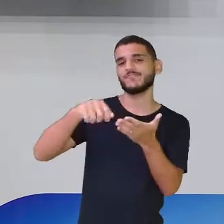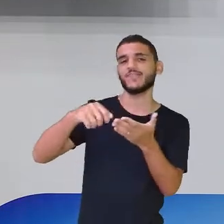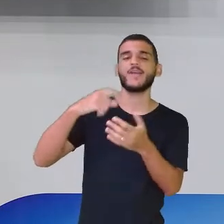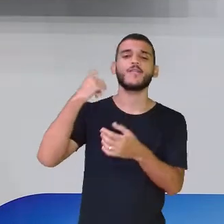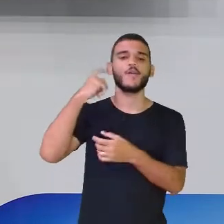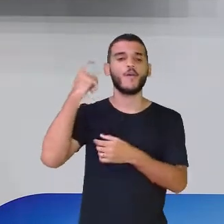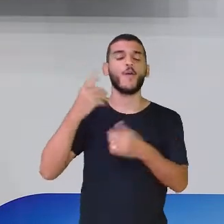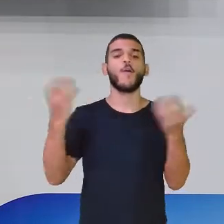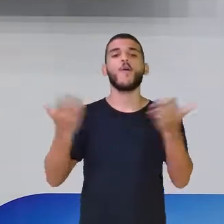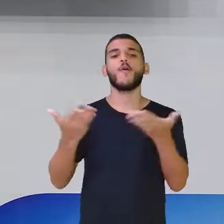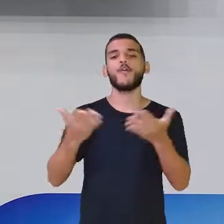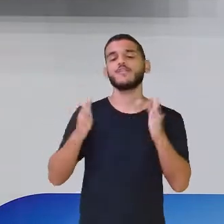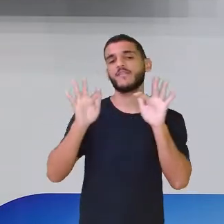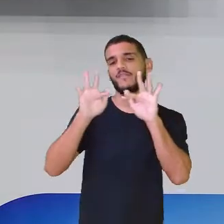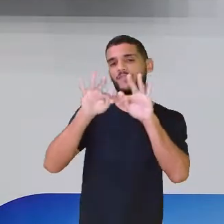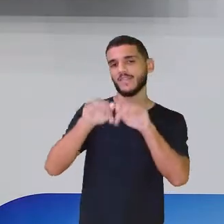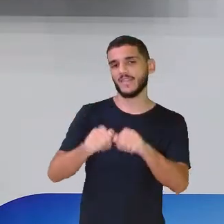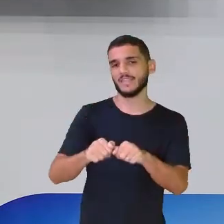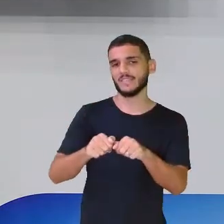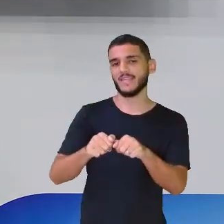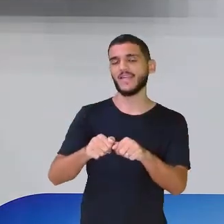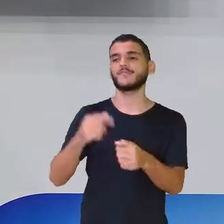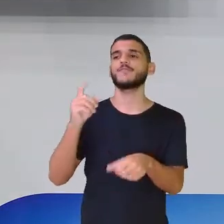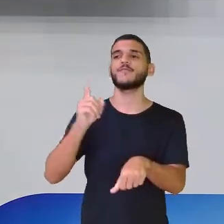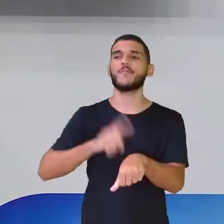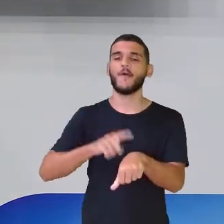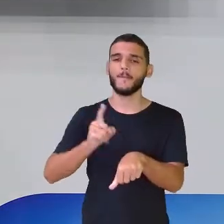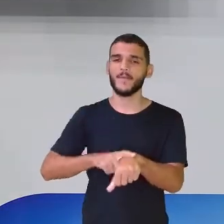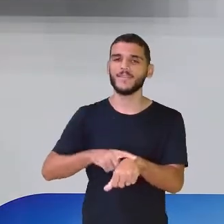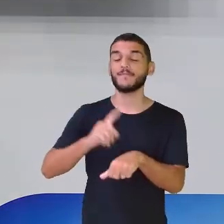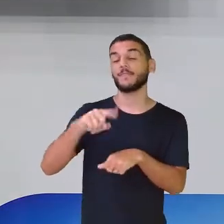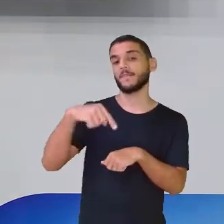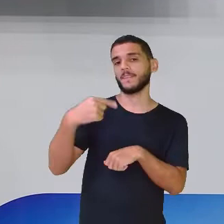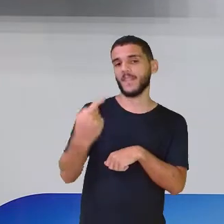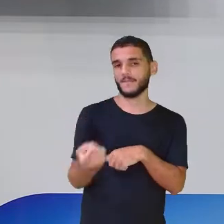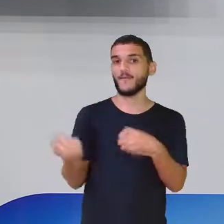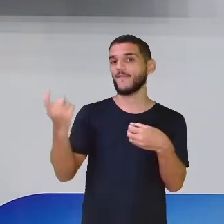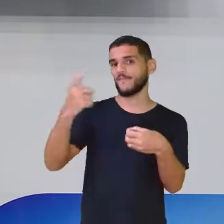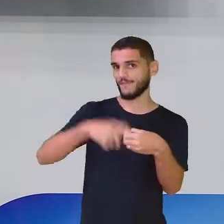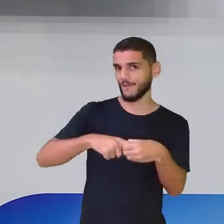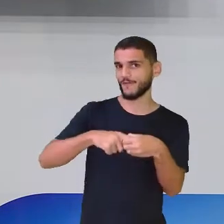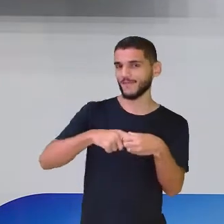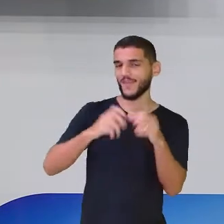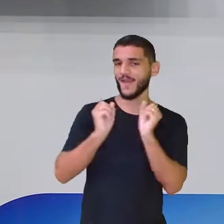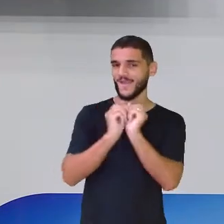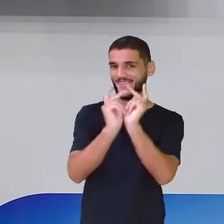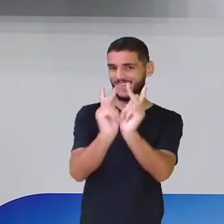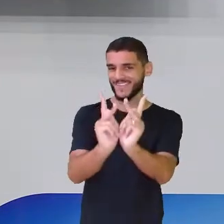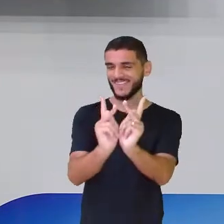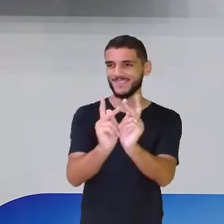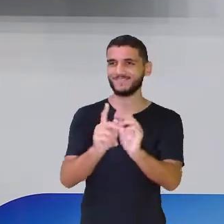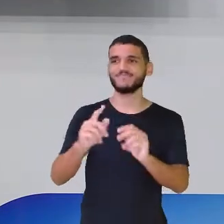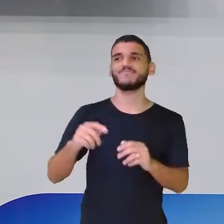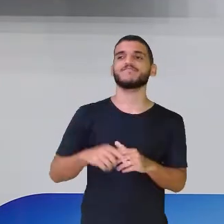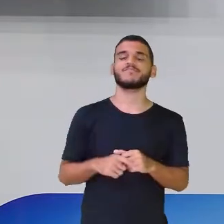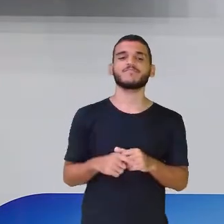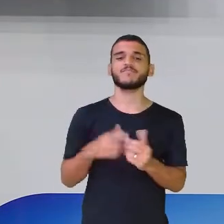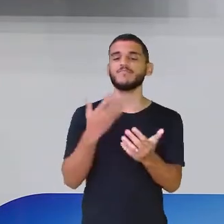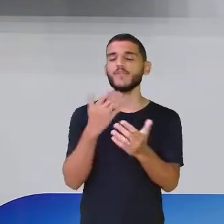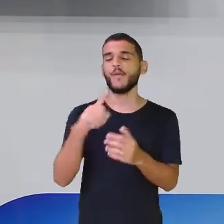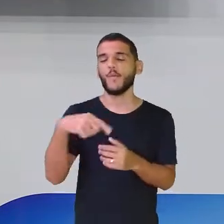hoje, encerrar a aula nesse ponto, mas a gente pega daqui na próxima aula, para que a gente possa